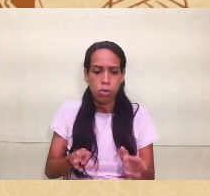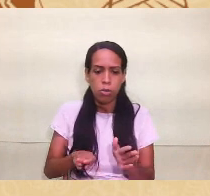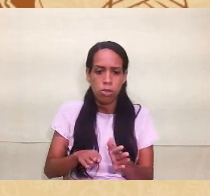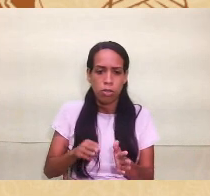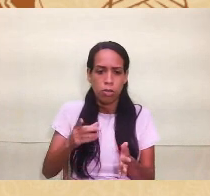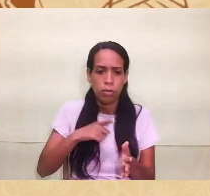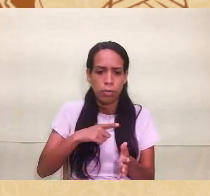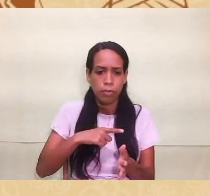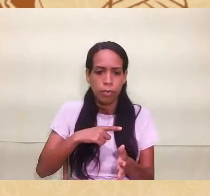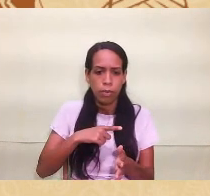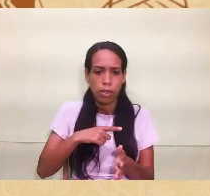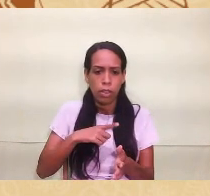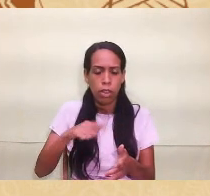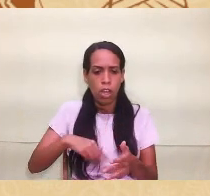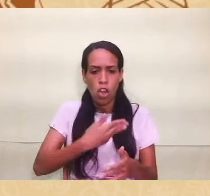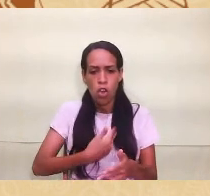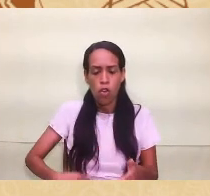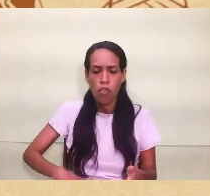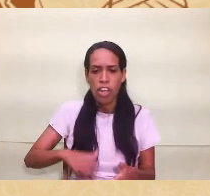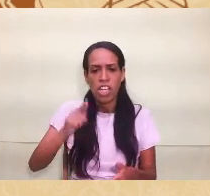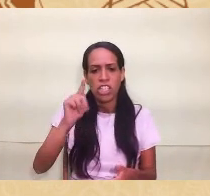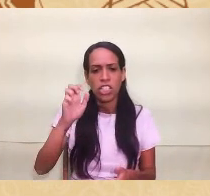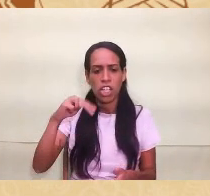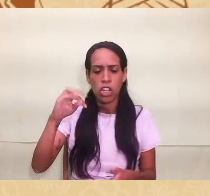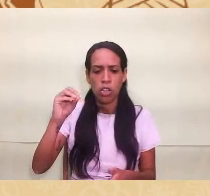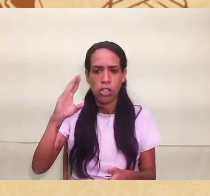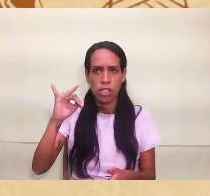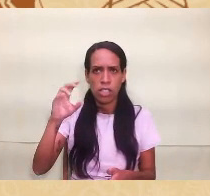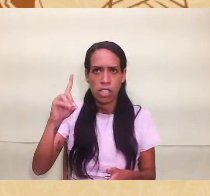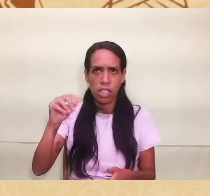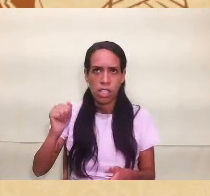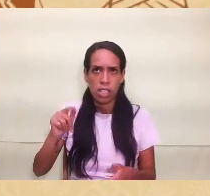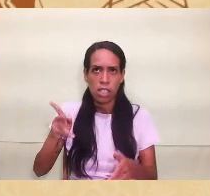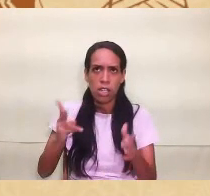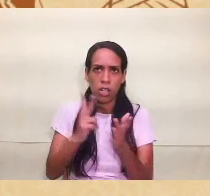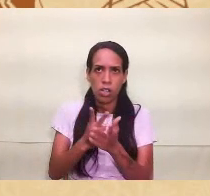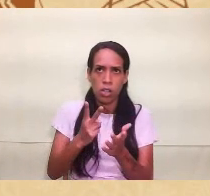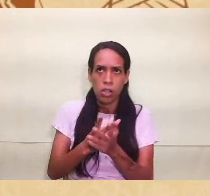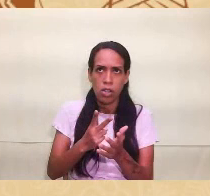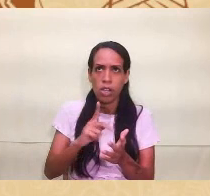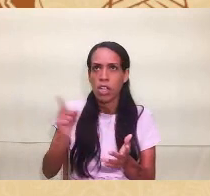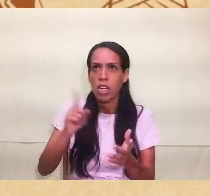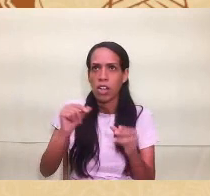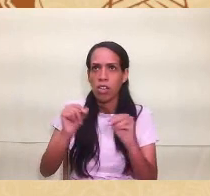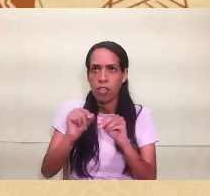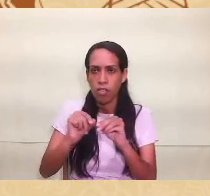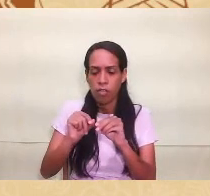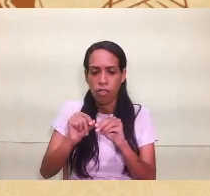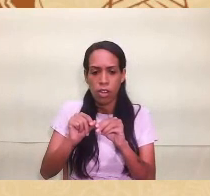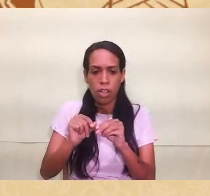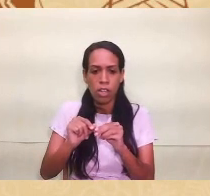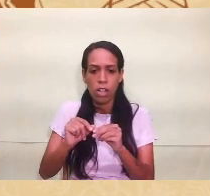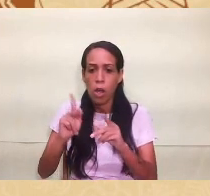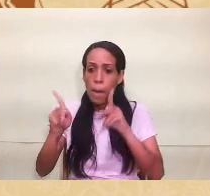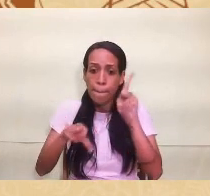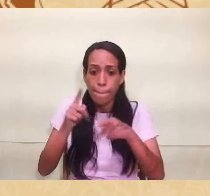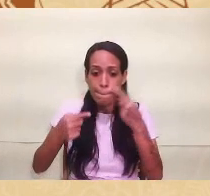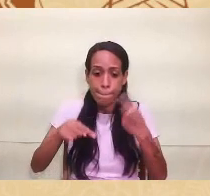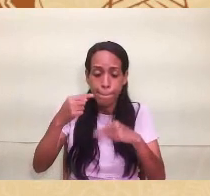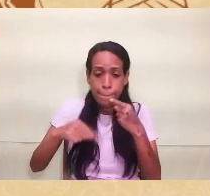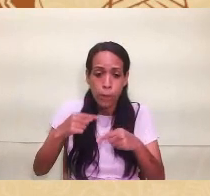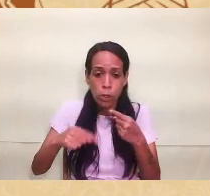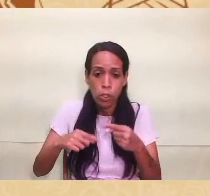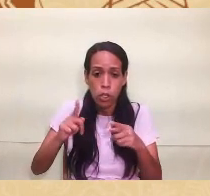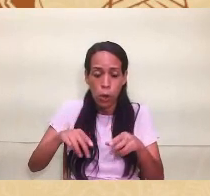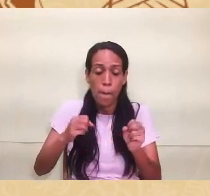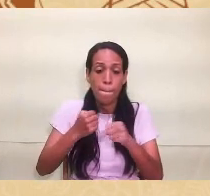desse governo genocida, fascista e miliciano. Ele não criou a bionecropolítica do bionecropoder,